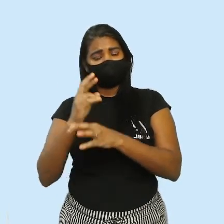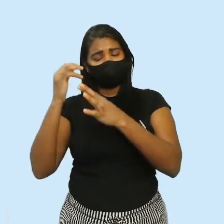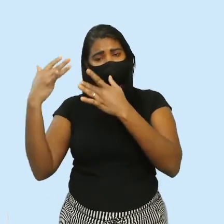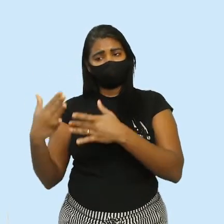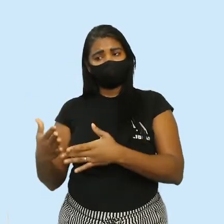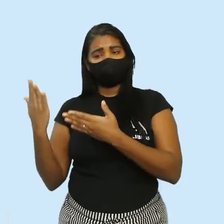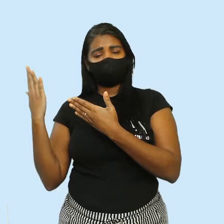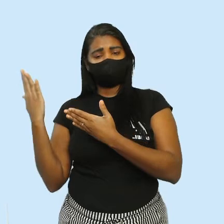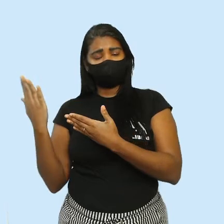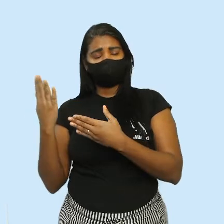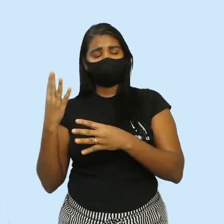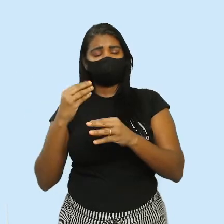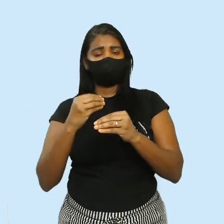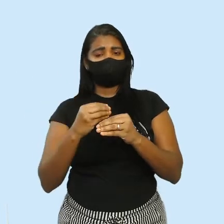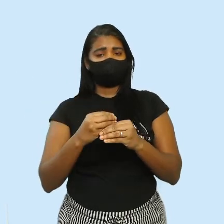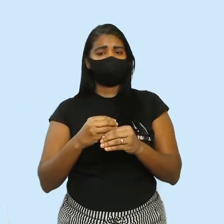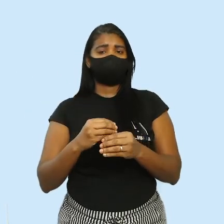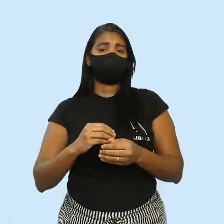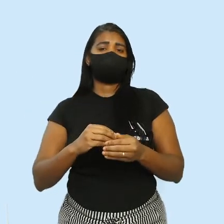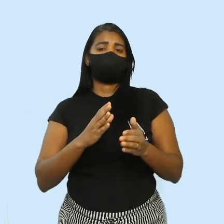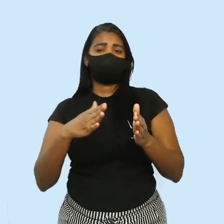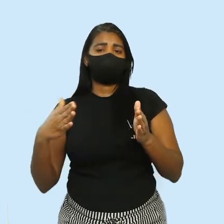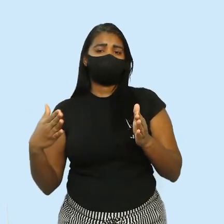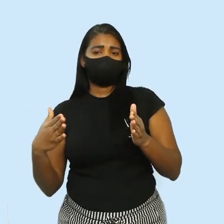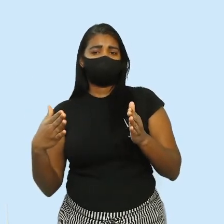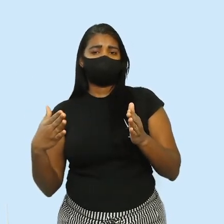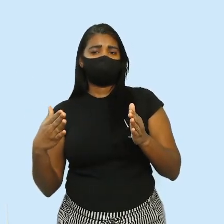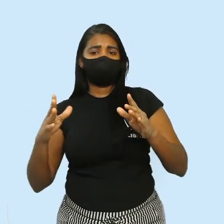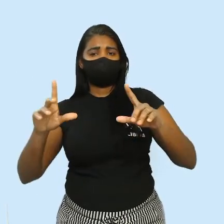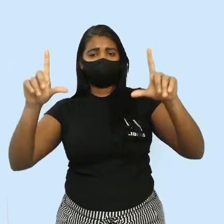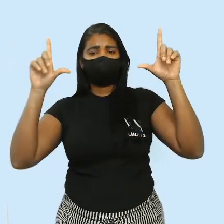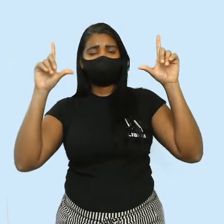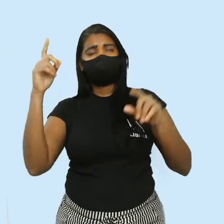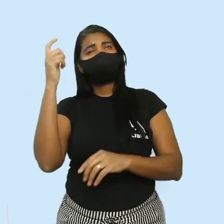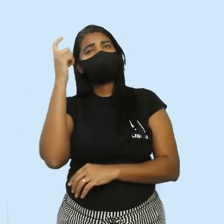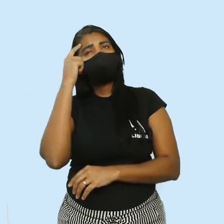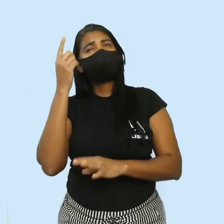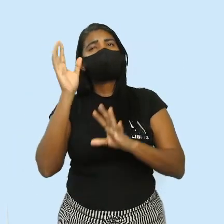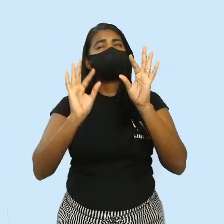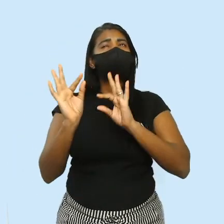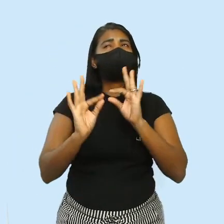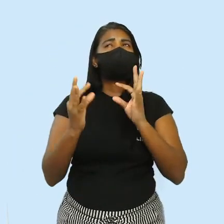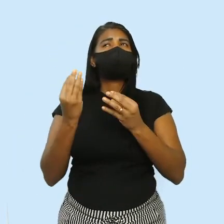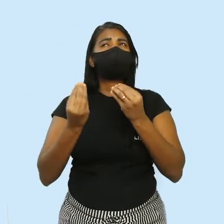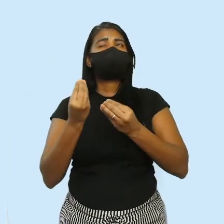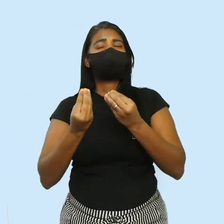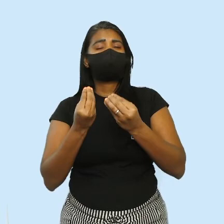anteriormente, nos 3 últimos slides, ele pensou esse